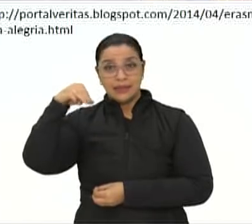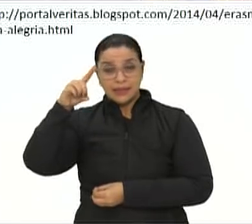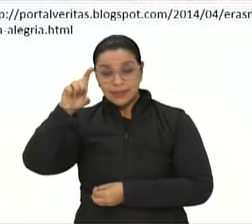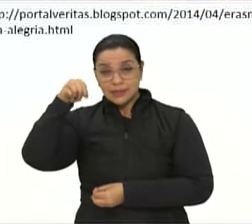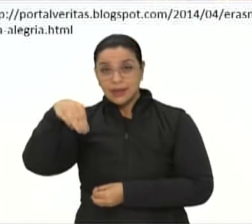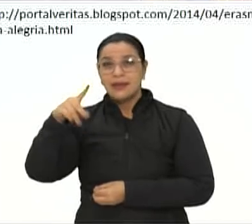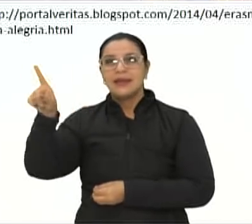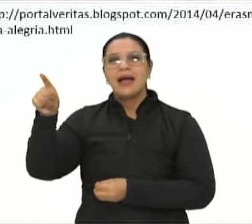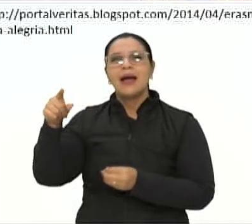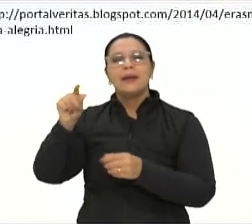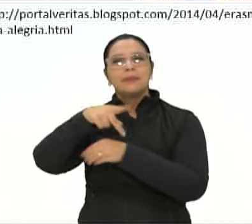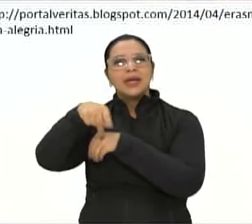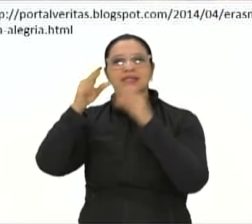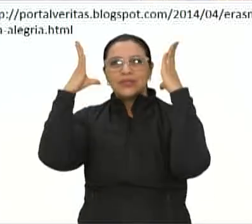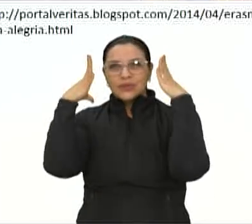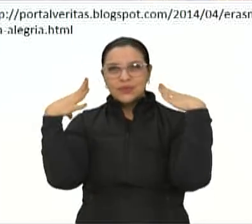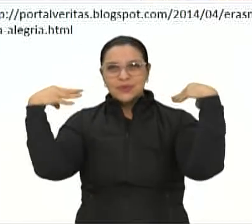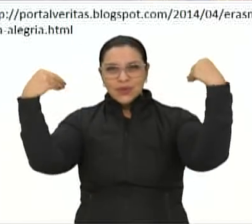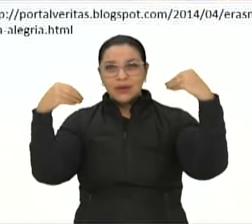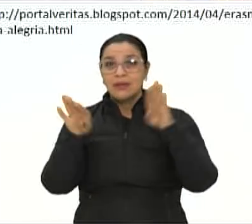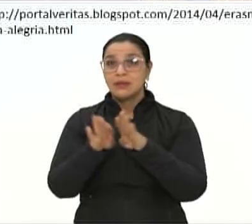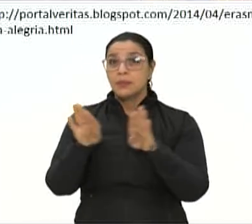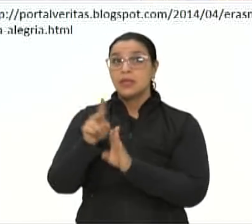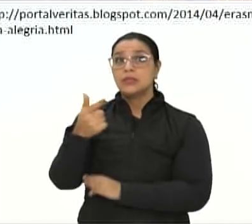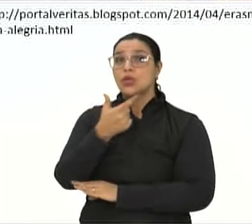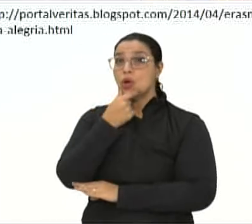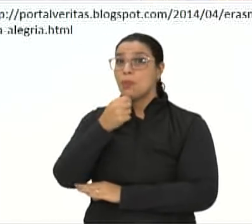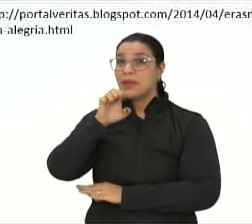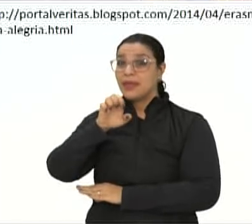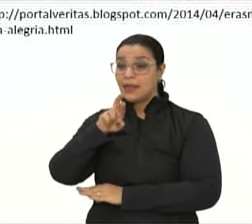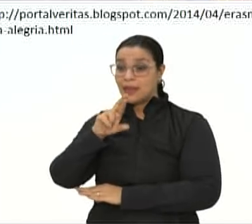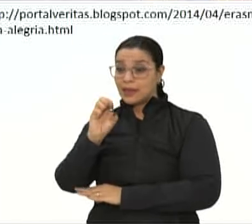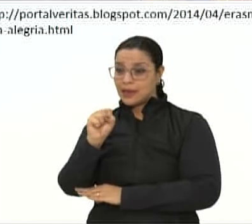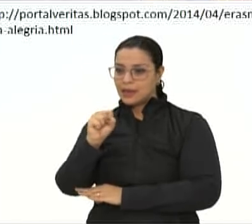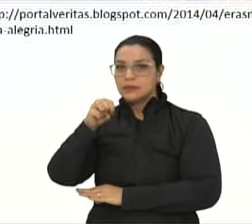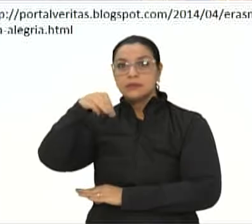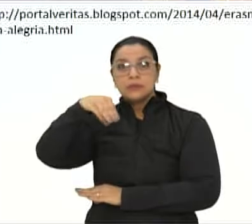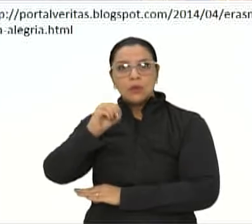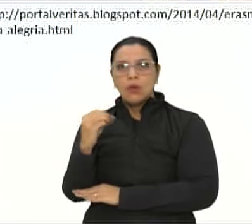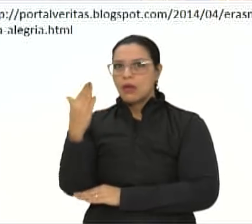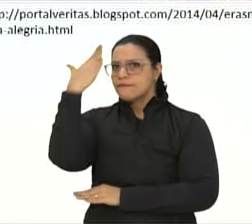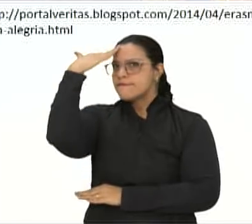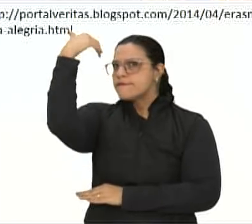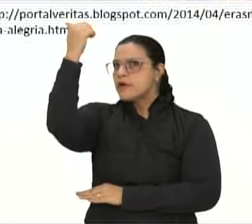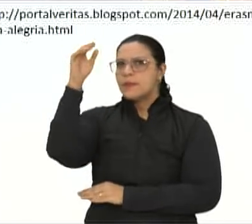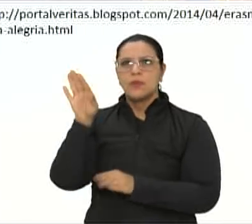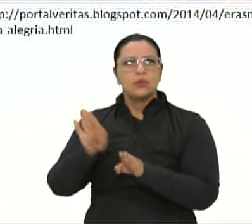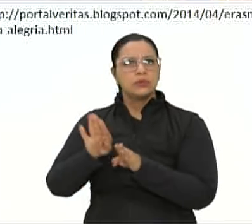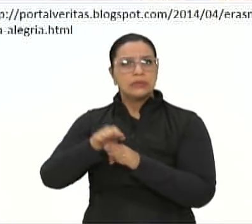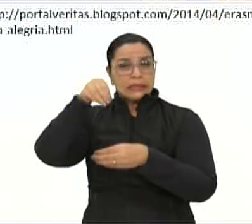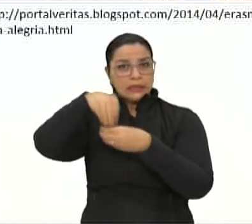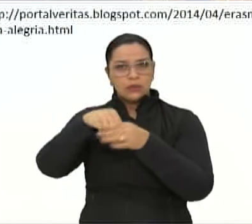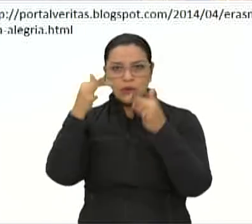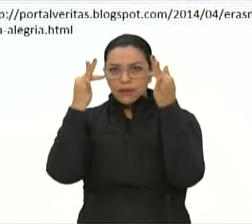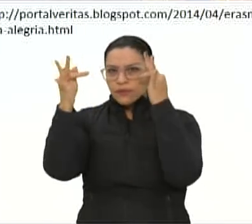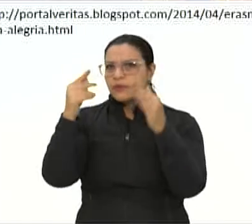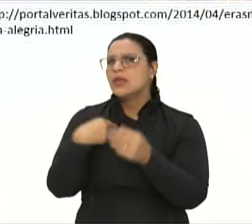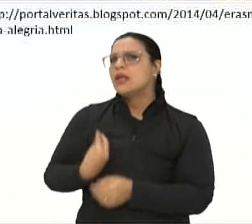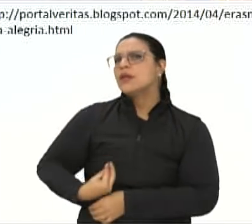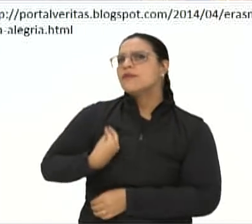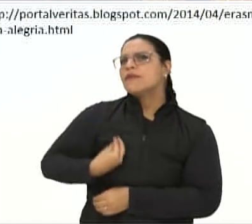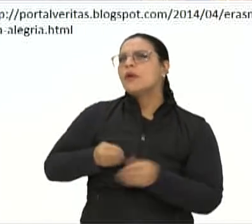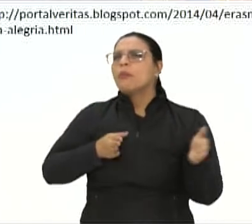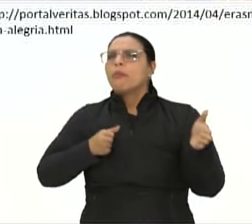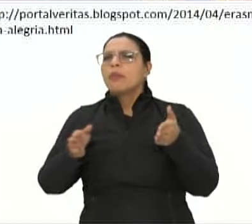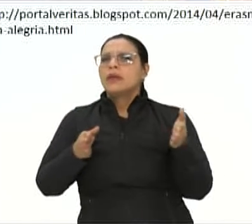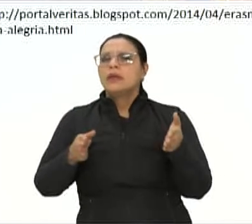Então o Erasmo de Roterdã, tá? O Erasmo é um dos grandes nomes desse pensamento, né, dessa filosofia. O Erasmo viveu ali,